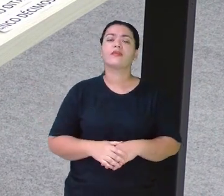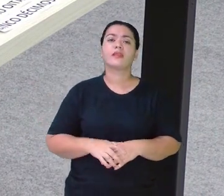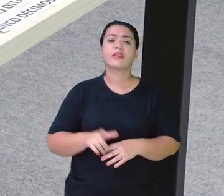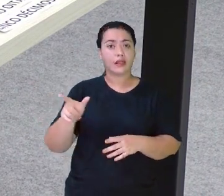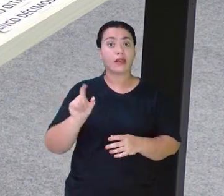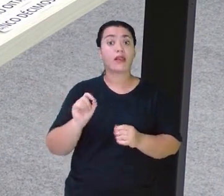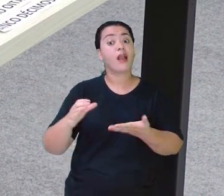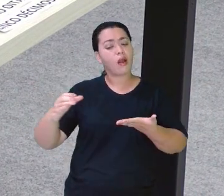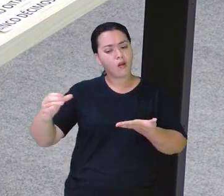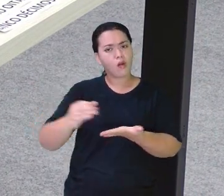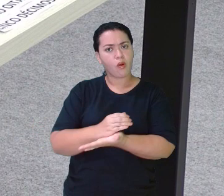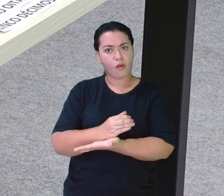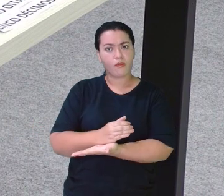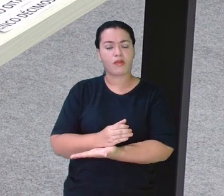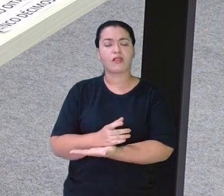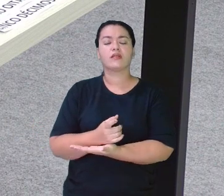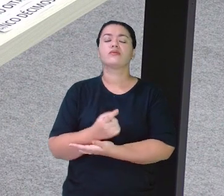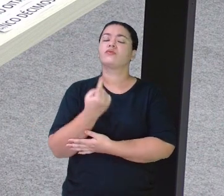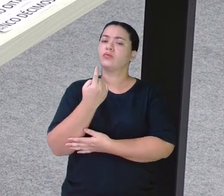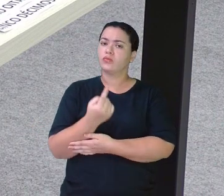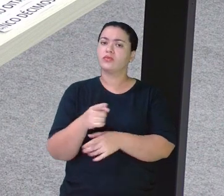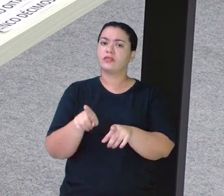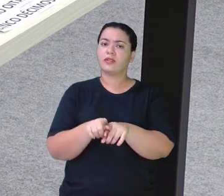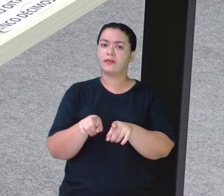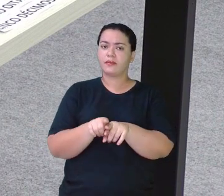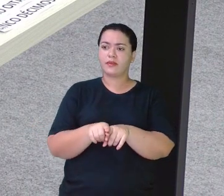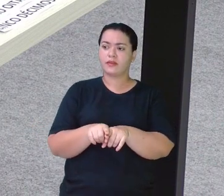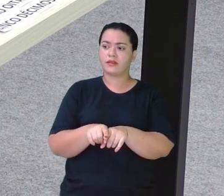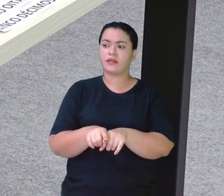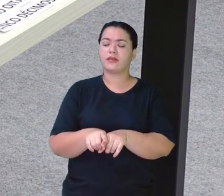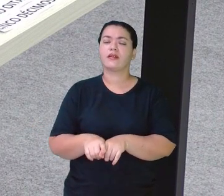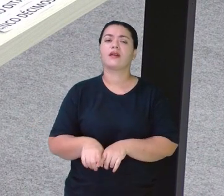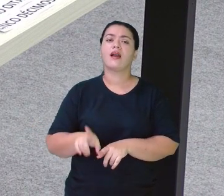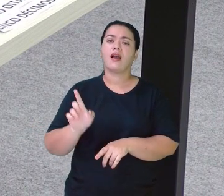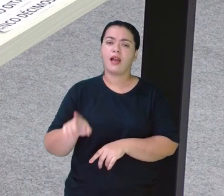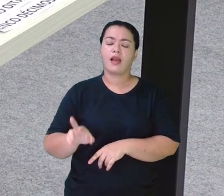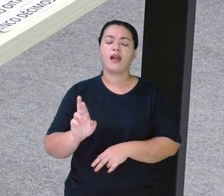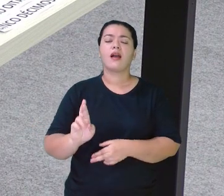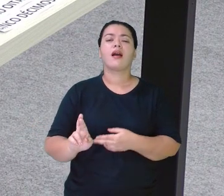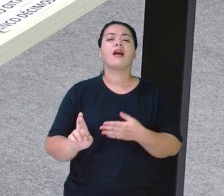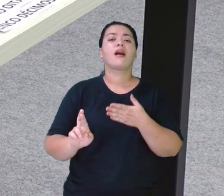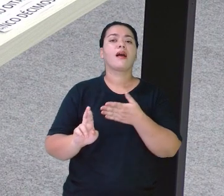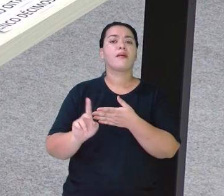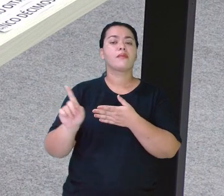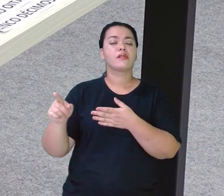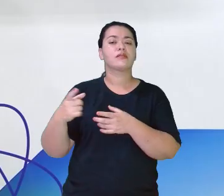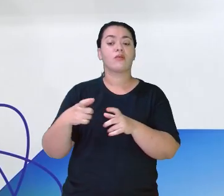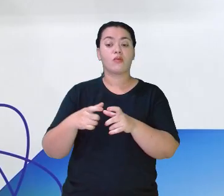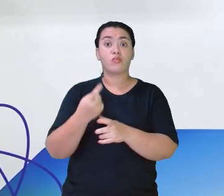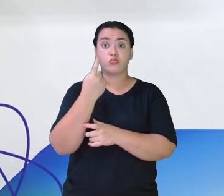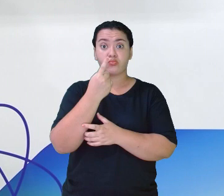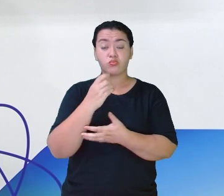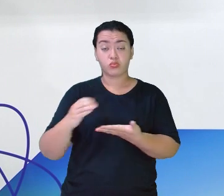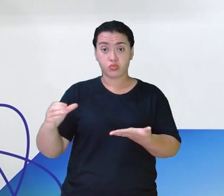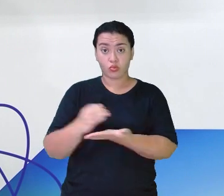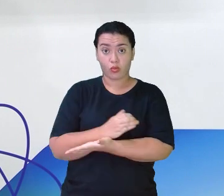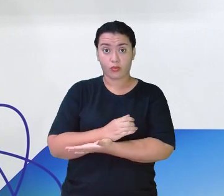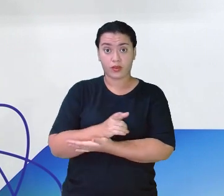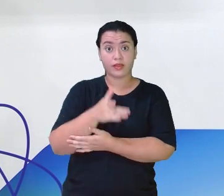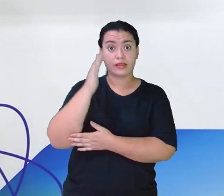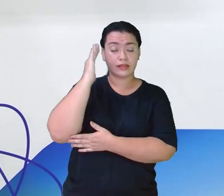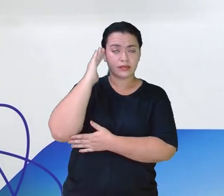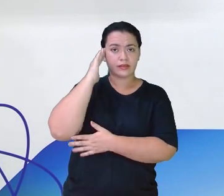está aqui inteiro. Esse 1 também estaria representando esse bolo inteiro. Compreendido até